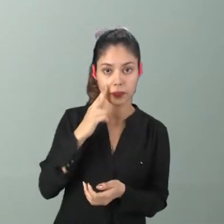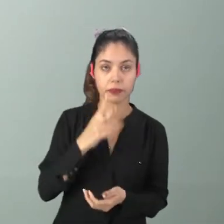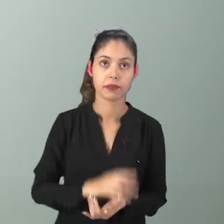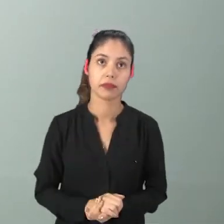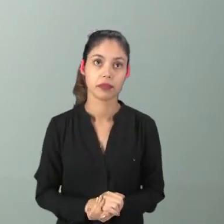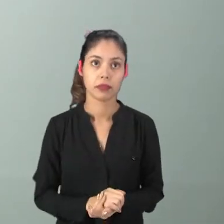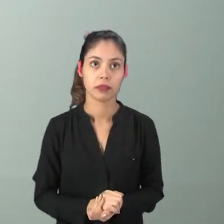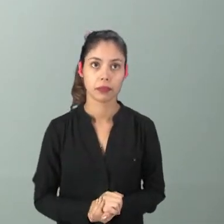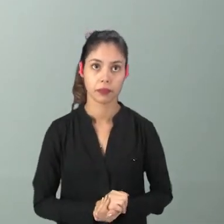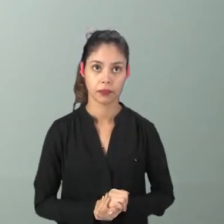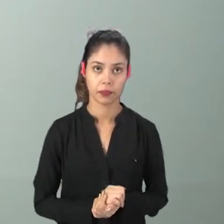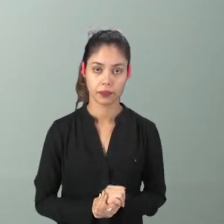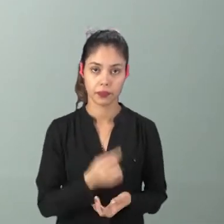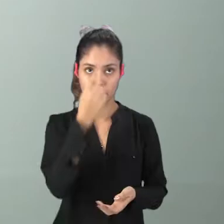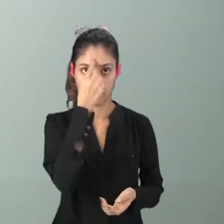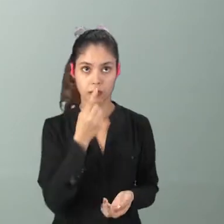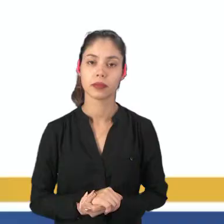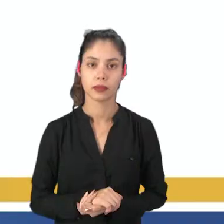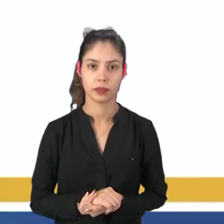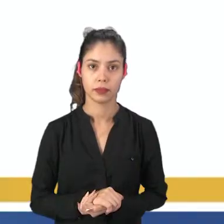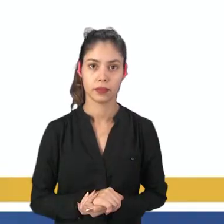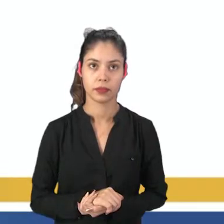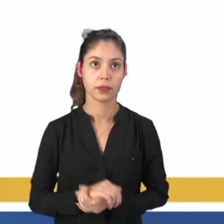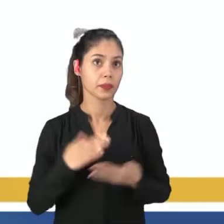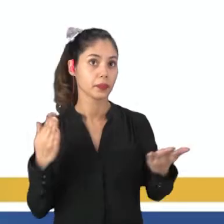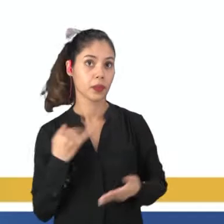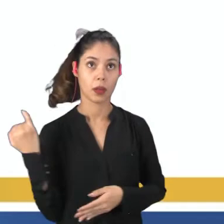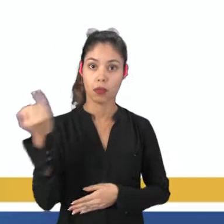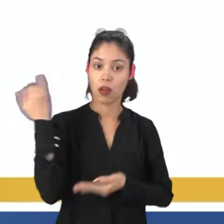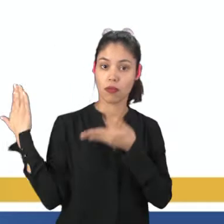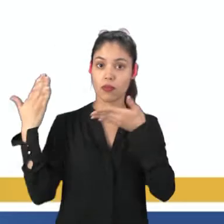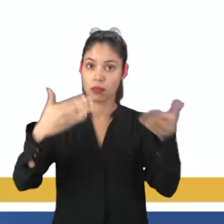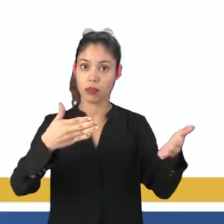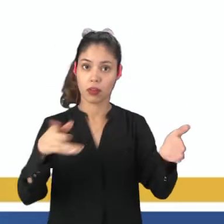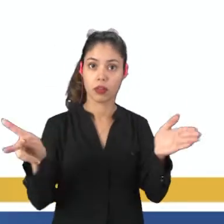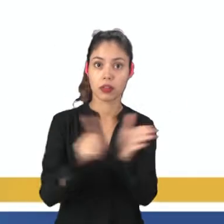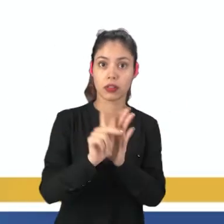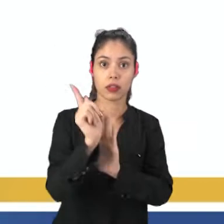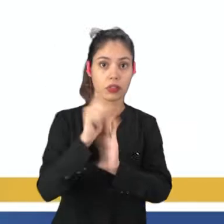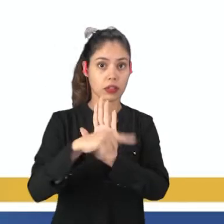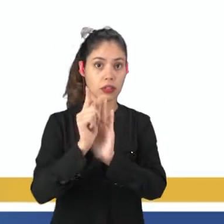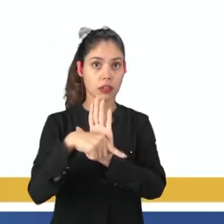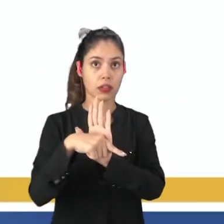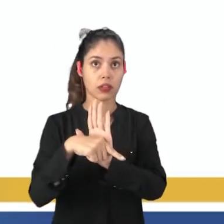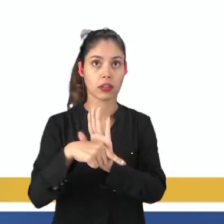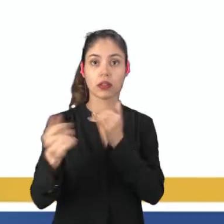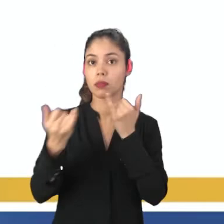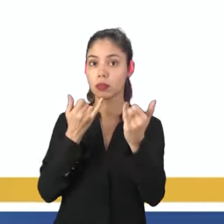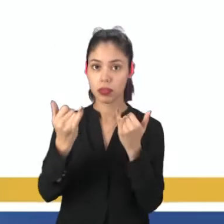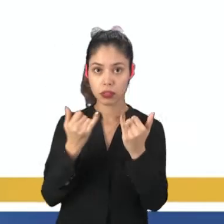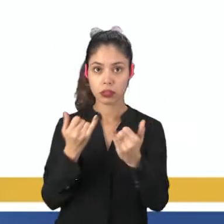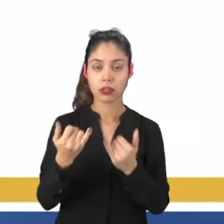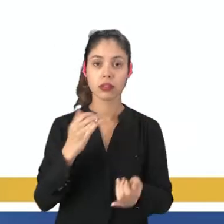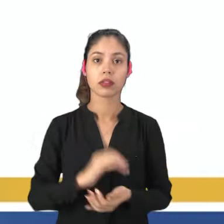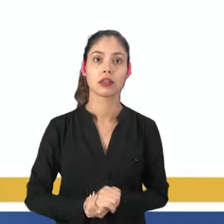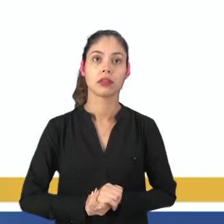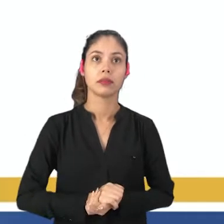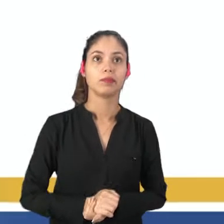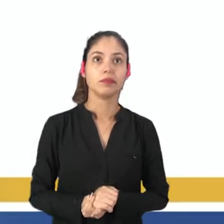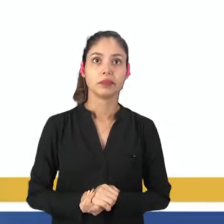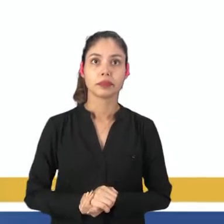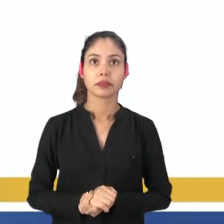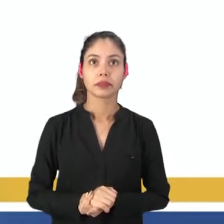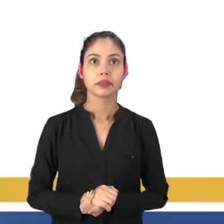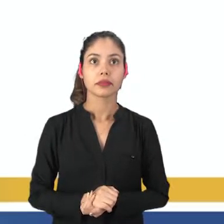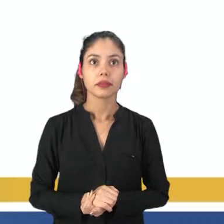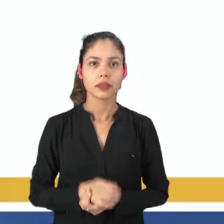e imagens, cores, fotografias. O principal objetivo do gênero publicitário, do anúncio publicitário,